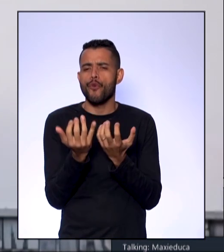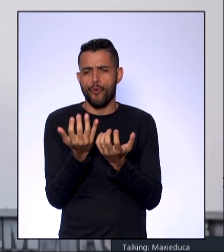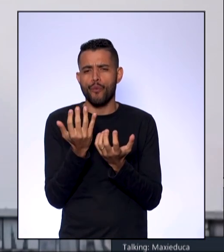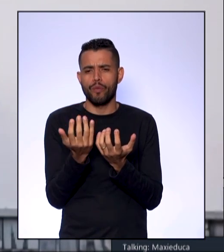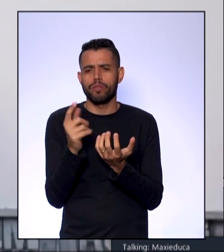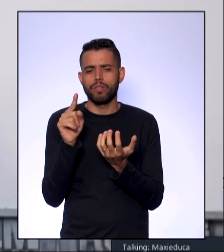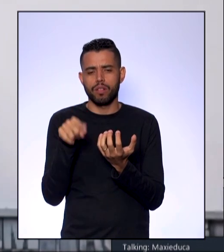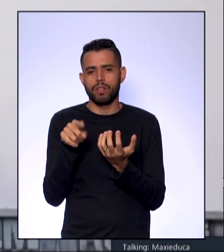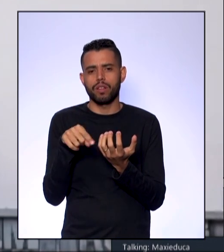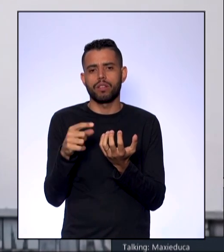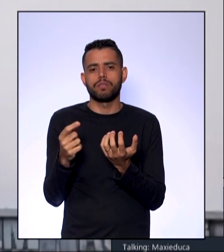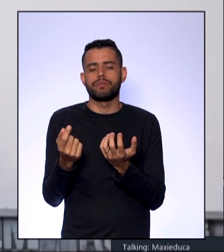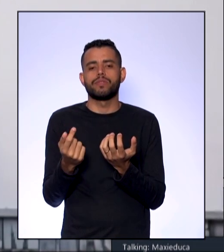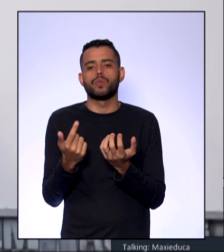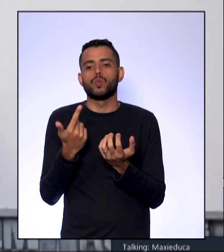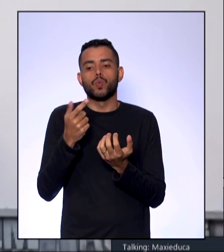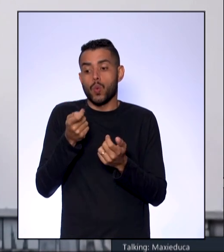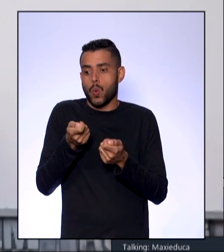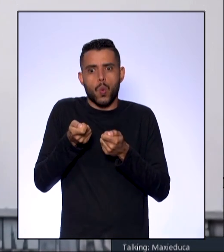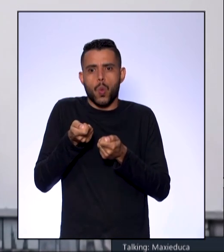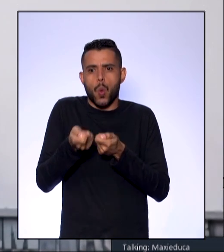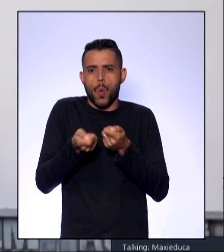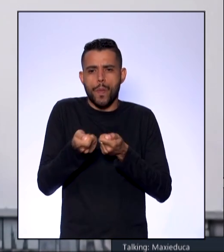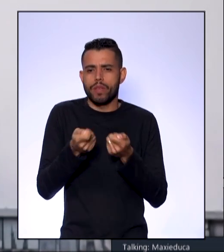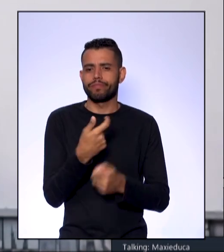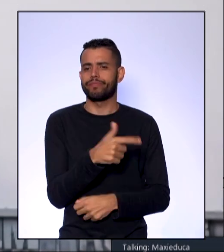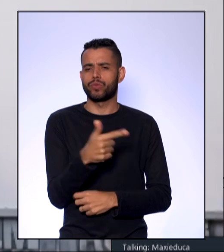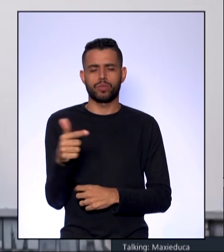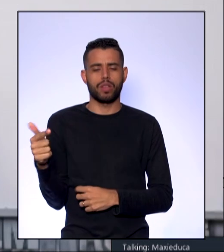espontâneo, eu não tenho o domínio pela